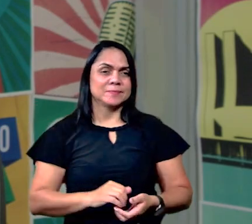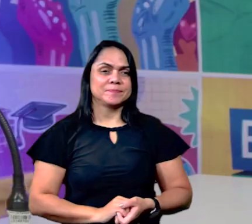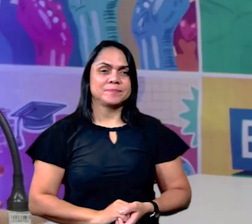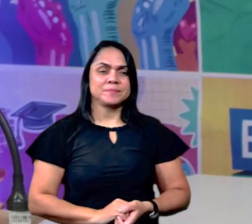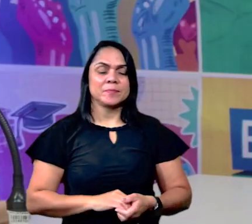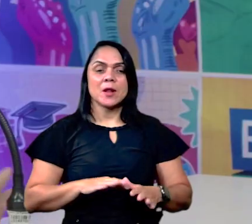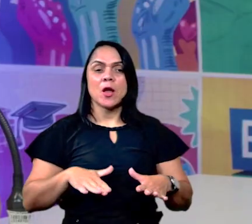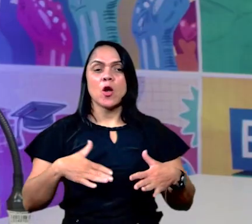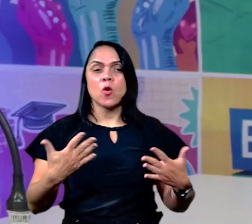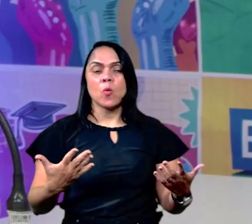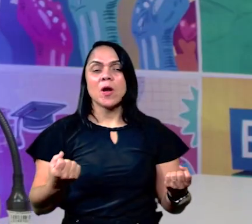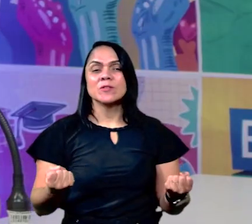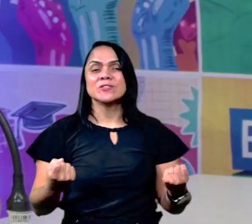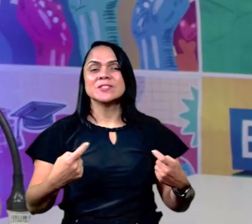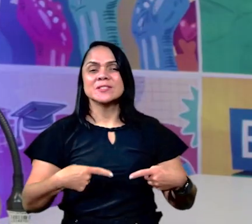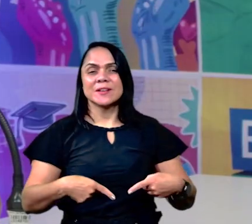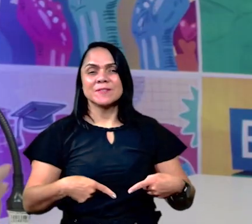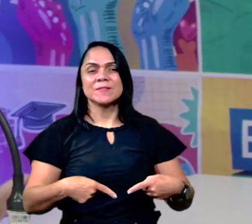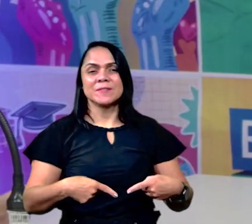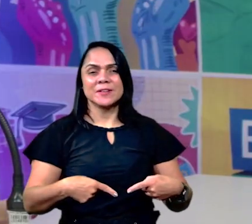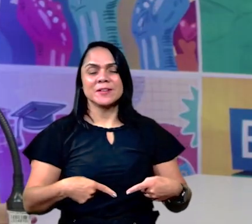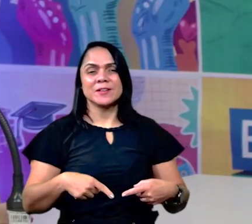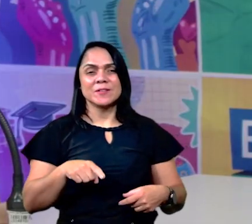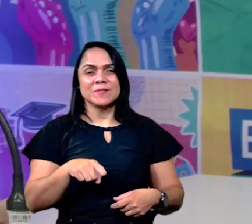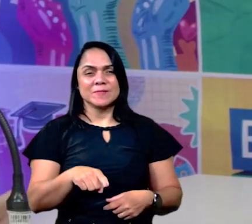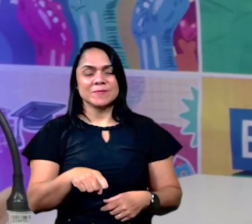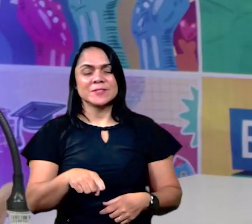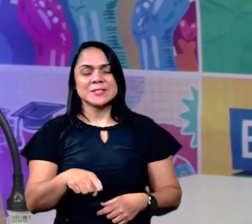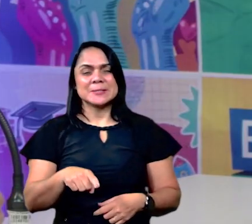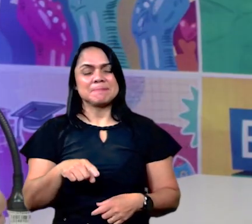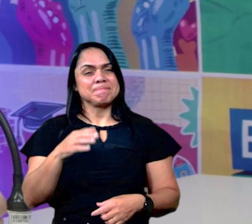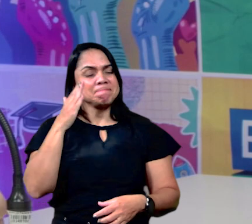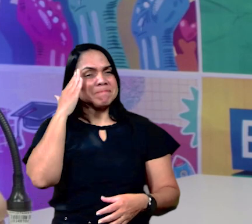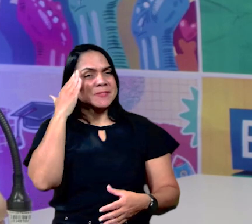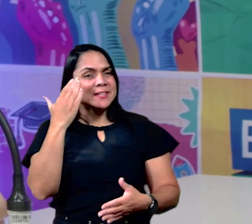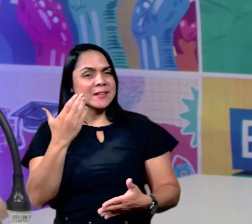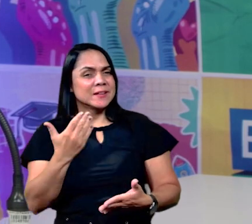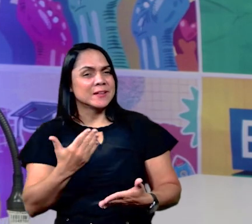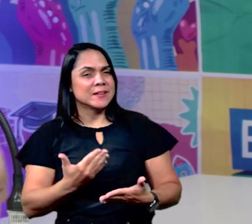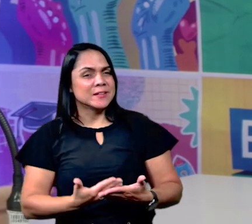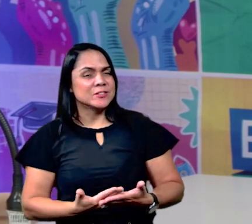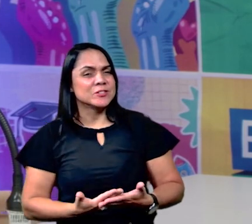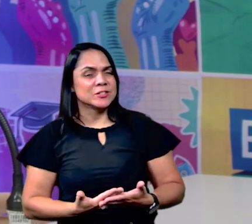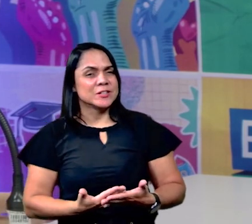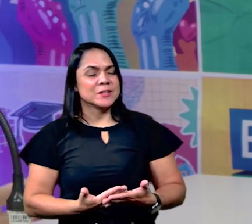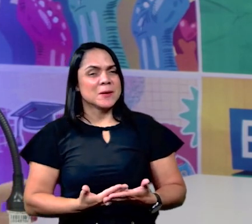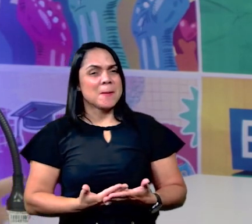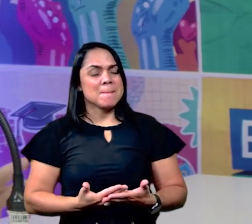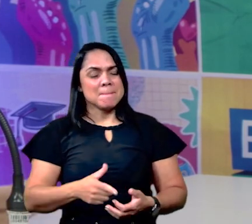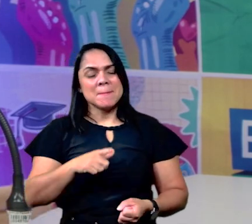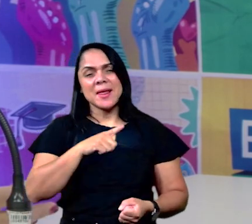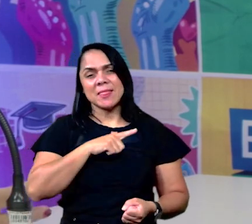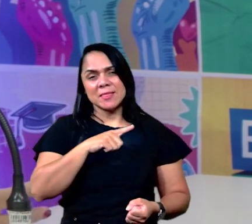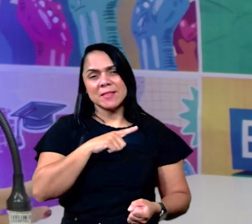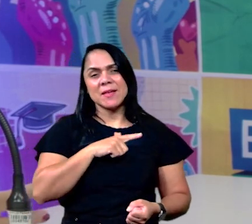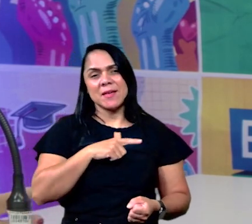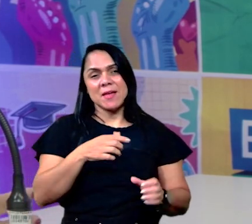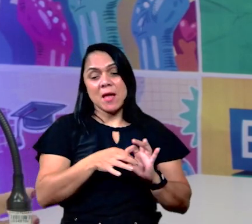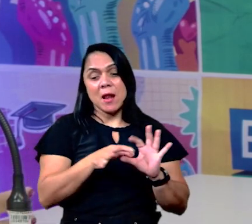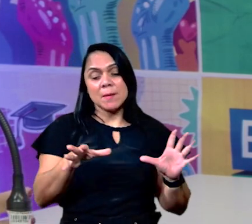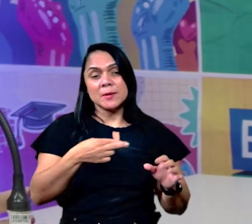quais desafios, você acredita, para garantir a liberdade